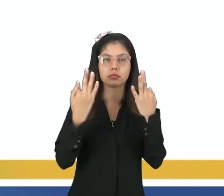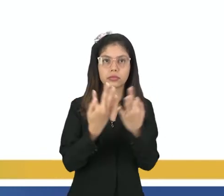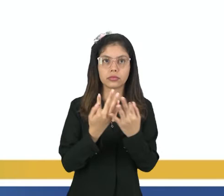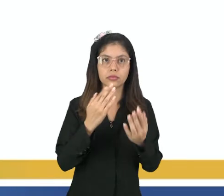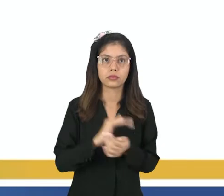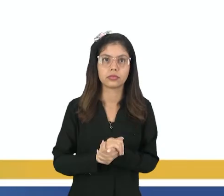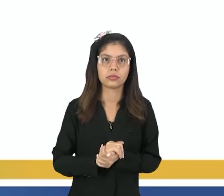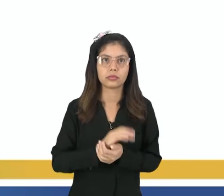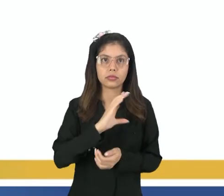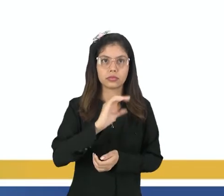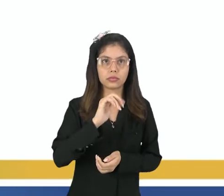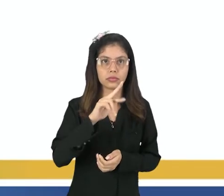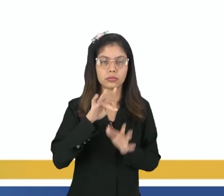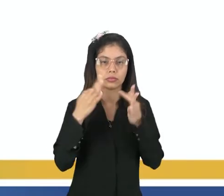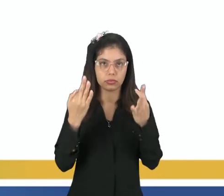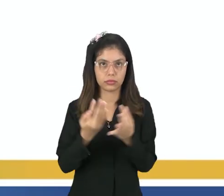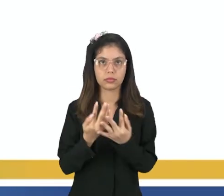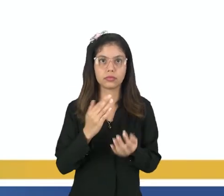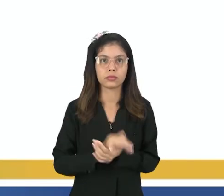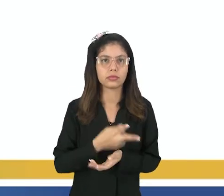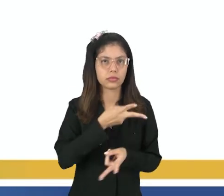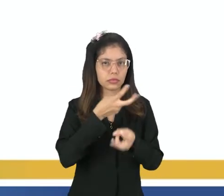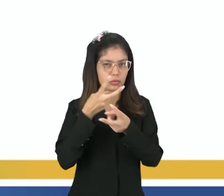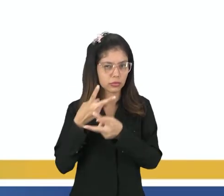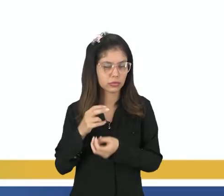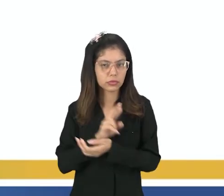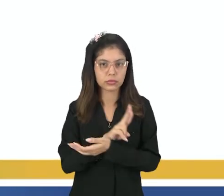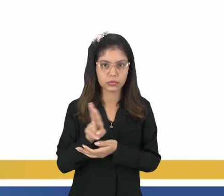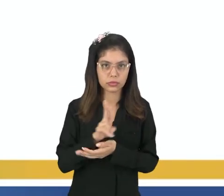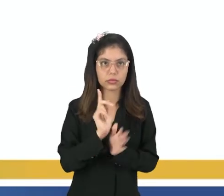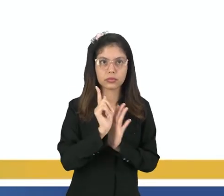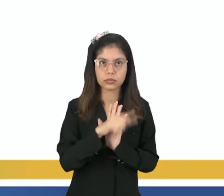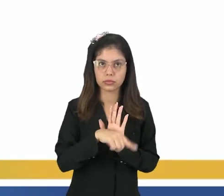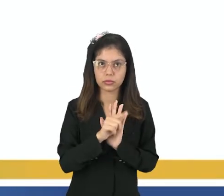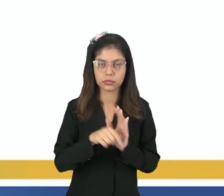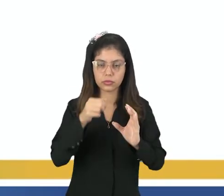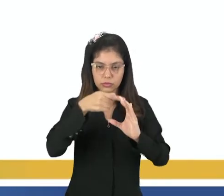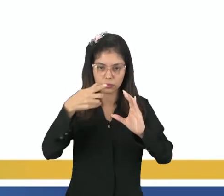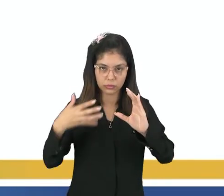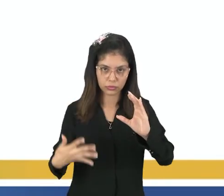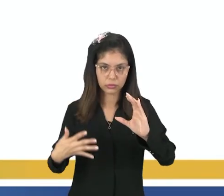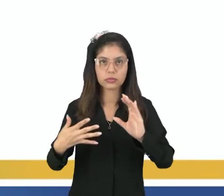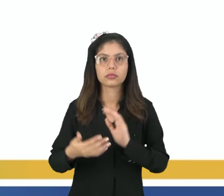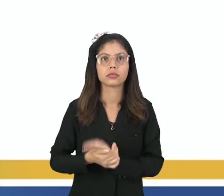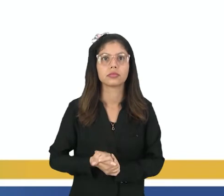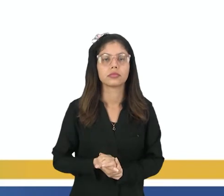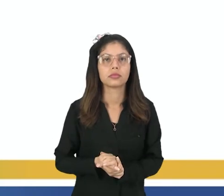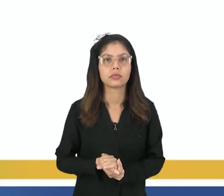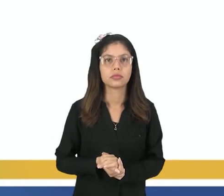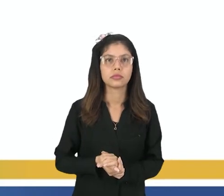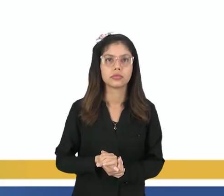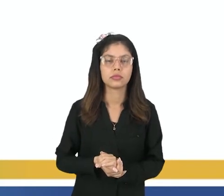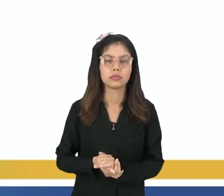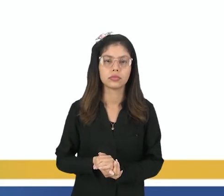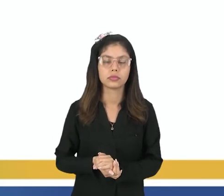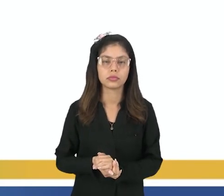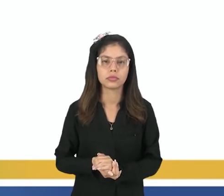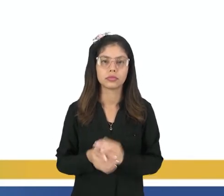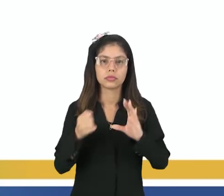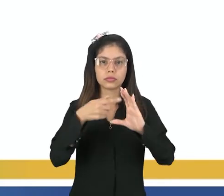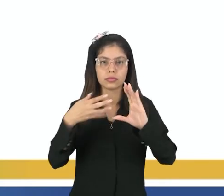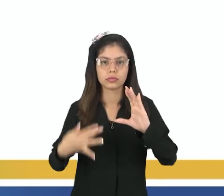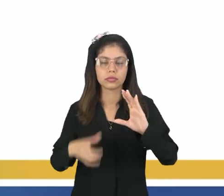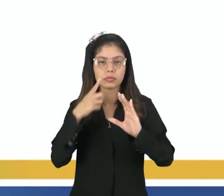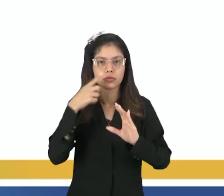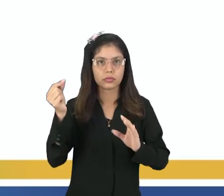é Canis familiaris. Percebam que é o nome do gênero mais uma palavra específica. E a